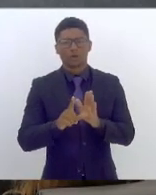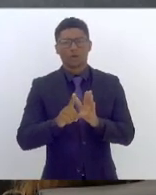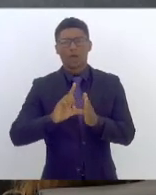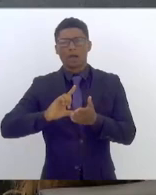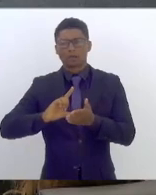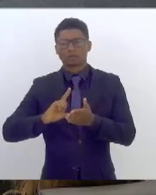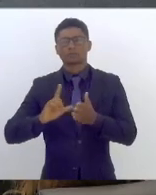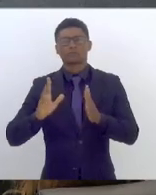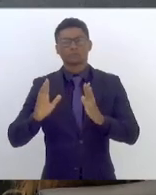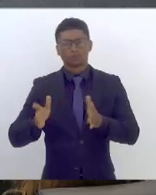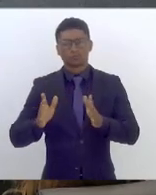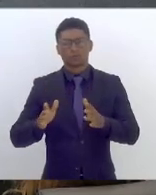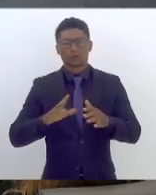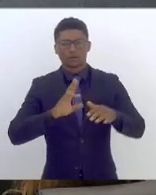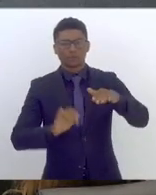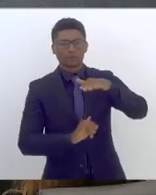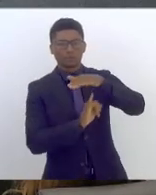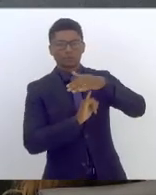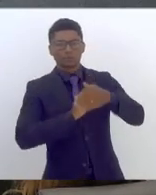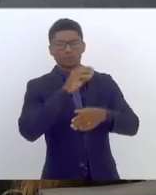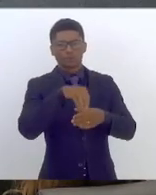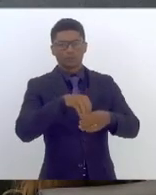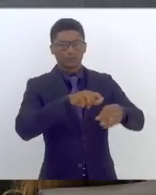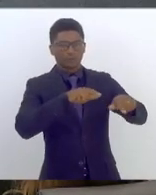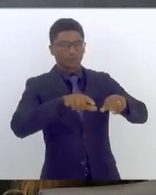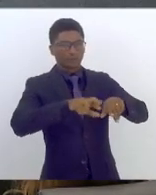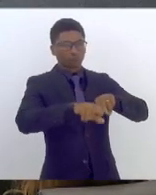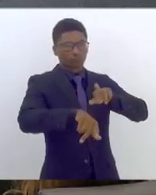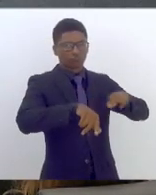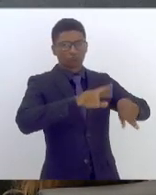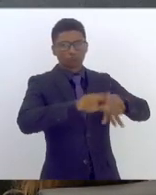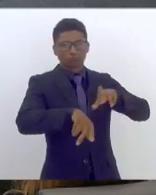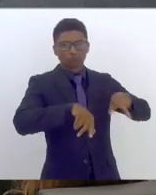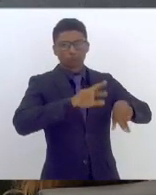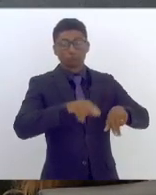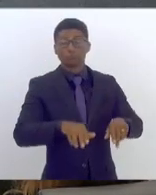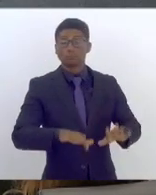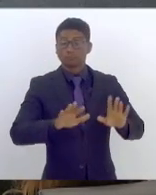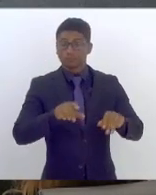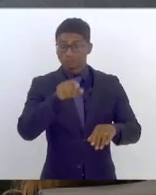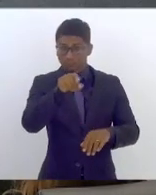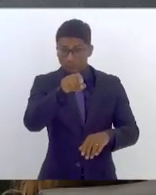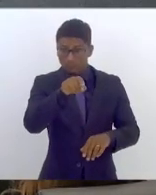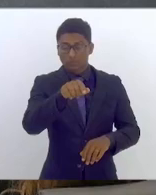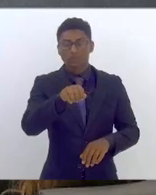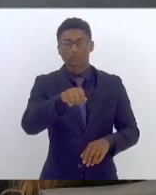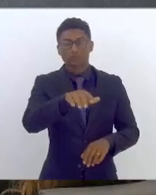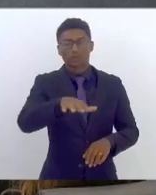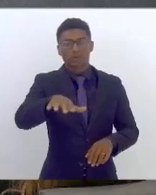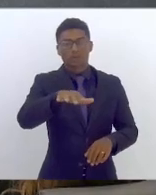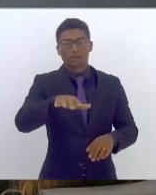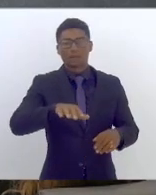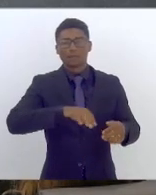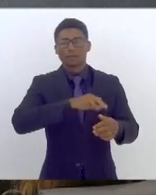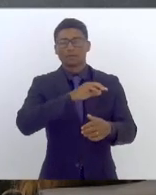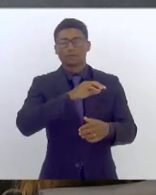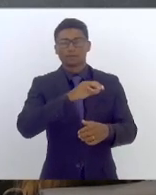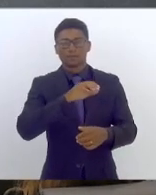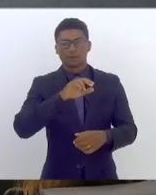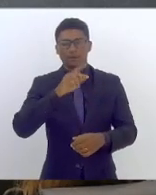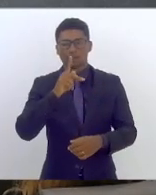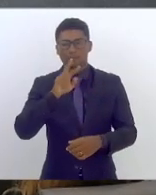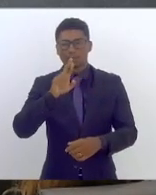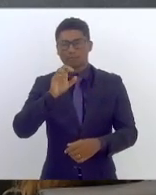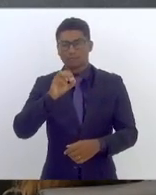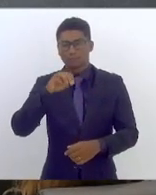relevantíssimas na mas posso dizer que a sua atuação como promotor de justiça Cabo